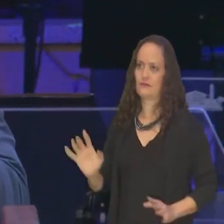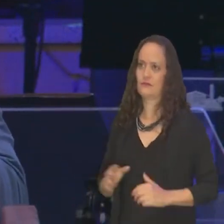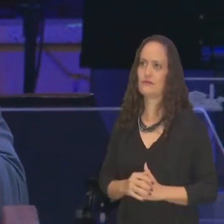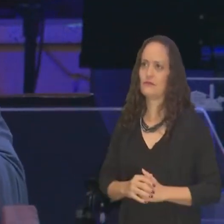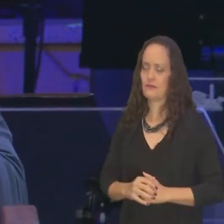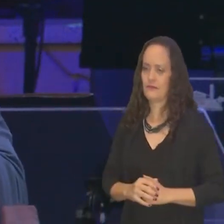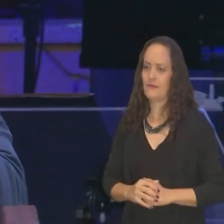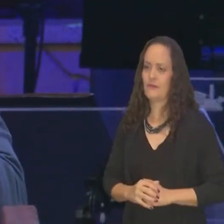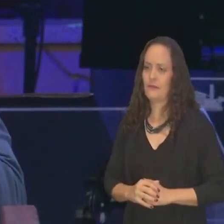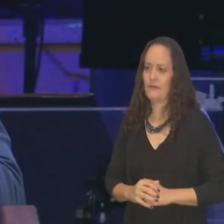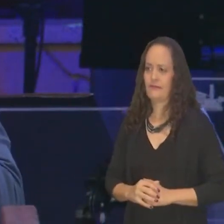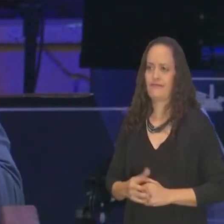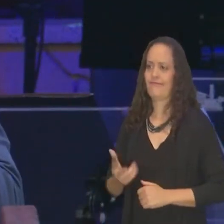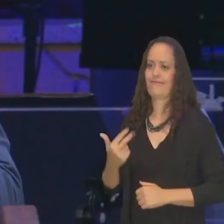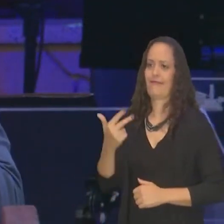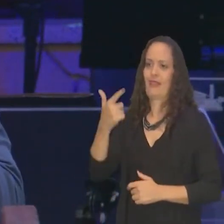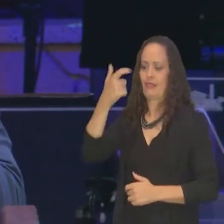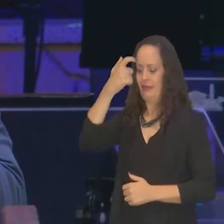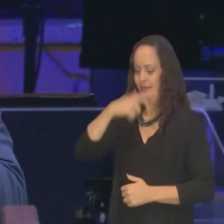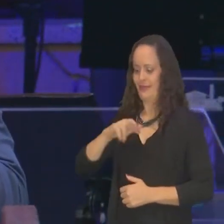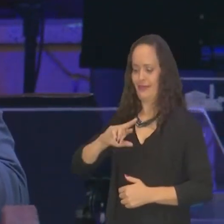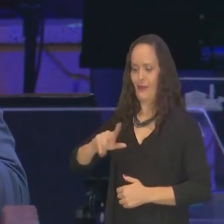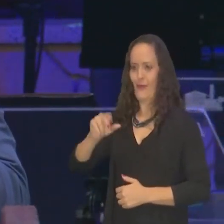Não ser Deus.